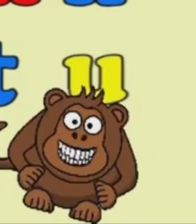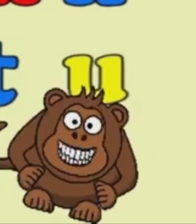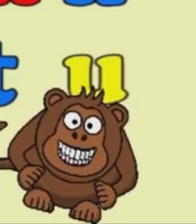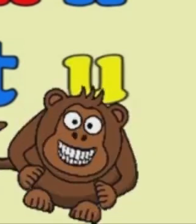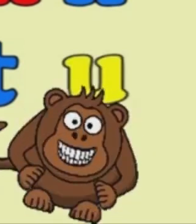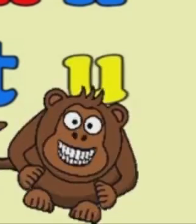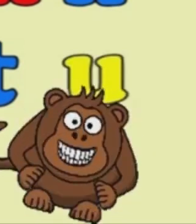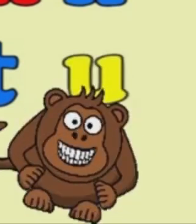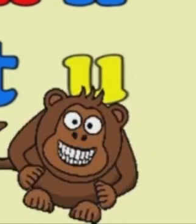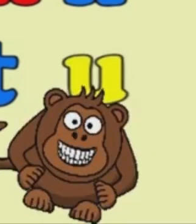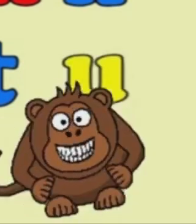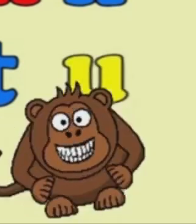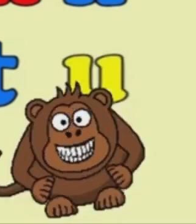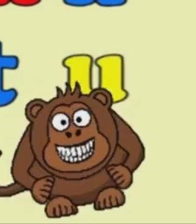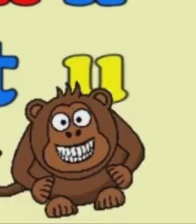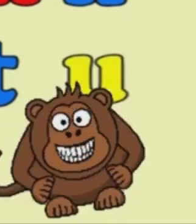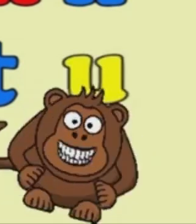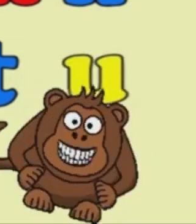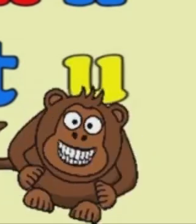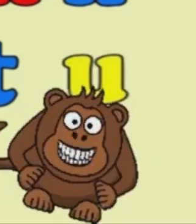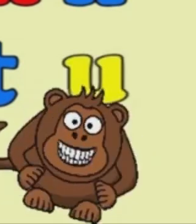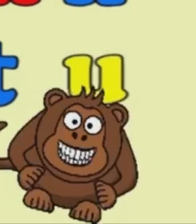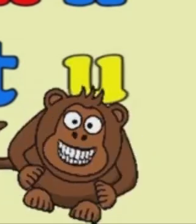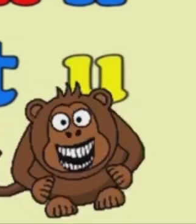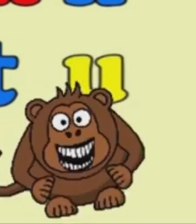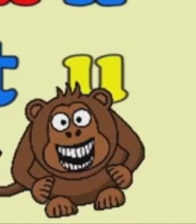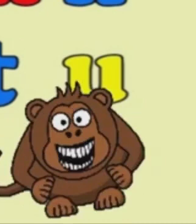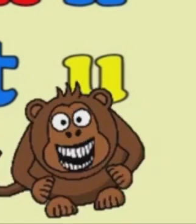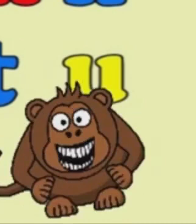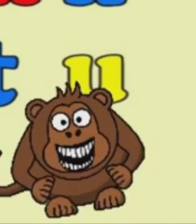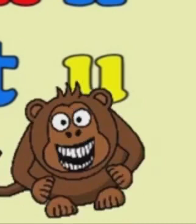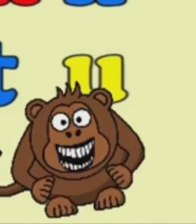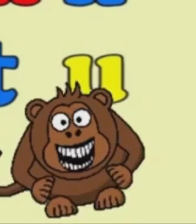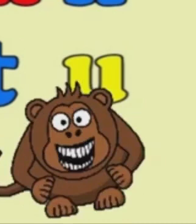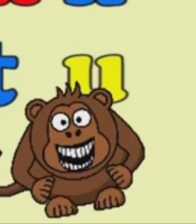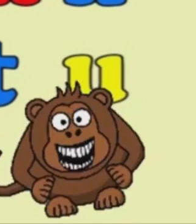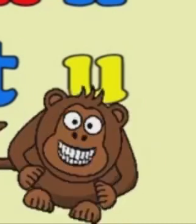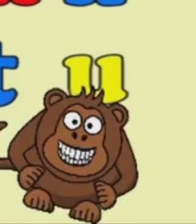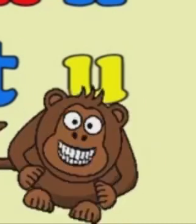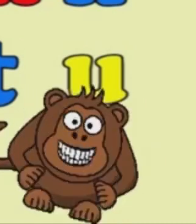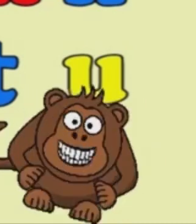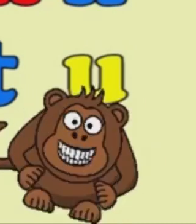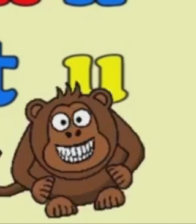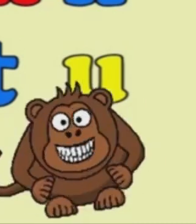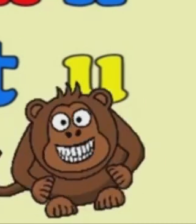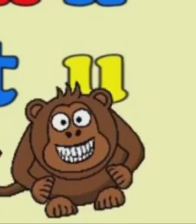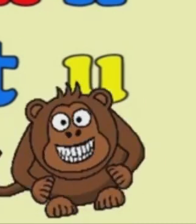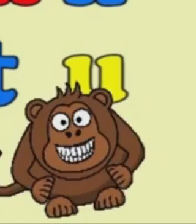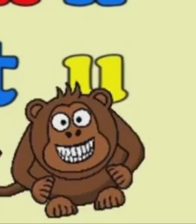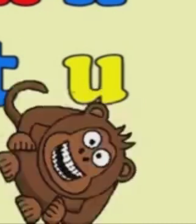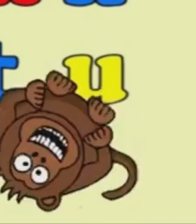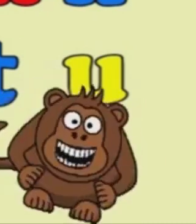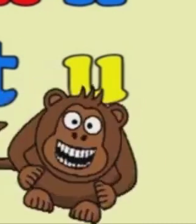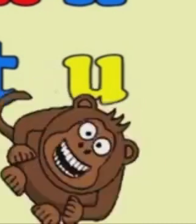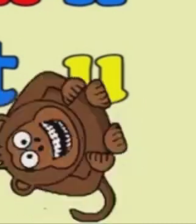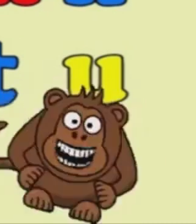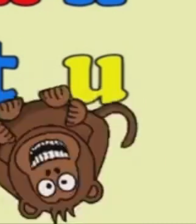YZ. That's the alphabet. That's my A to